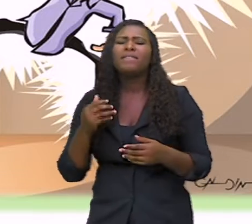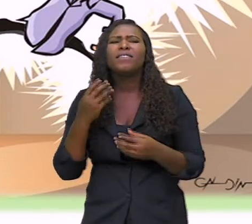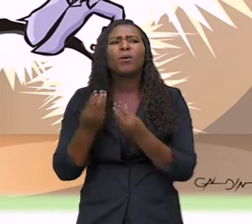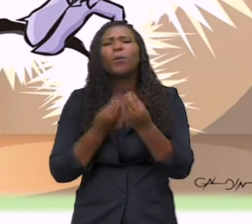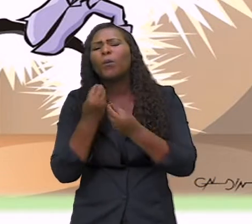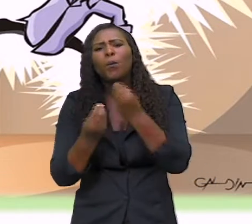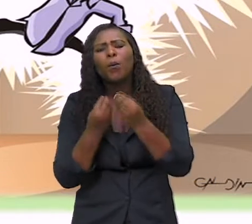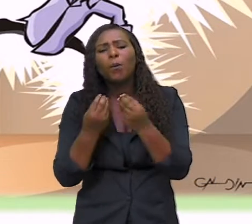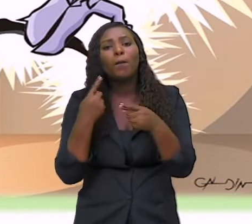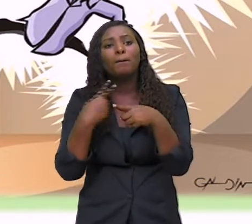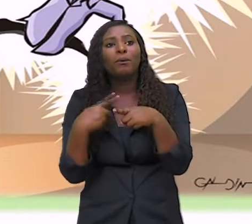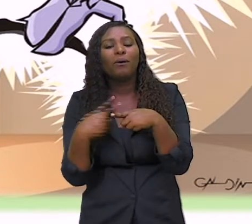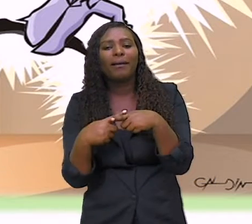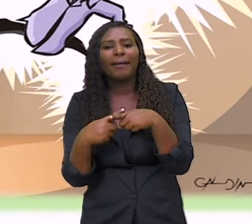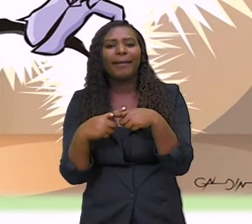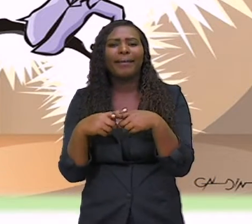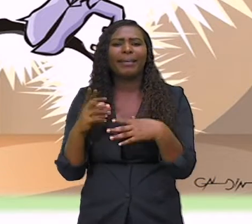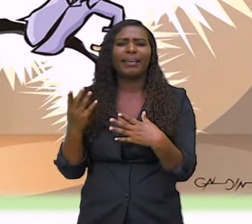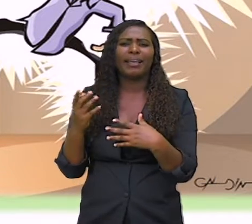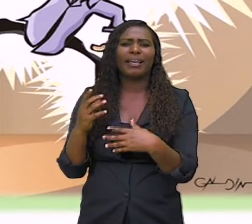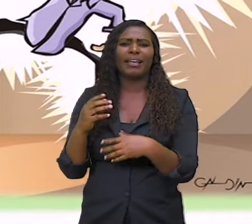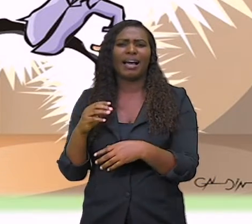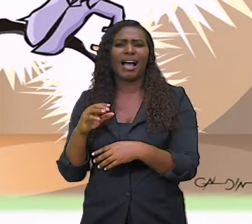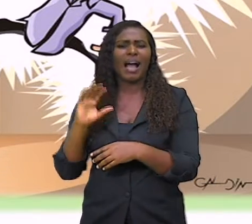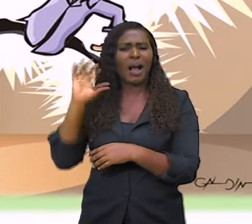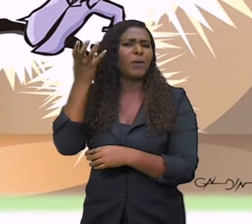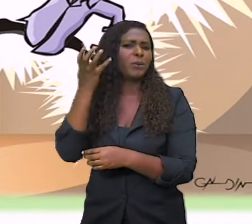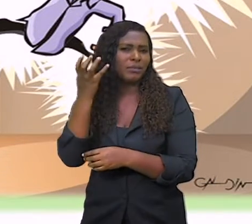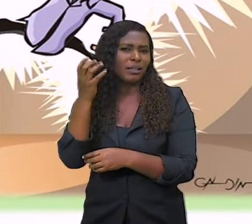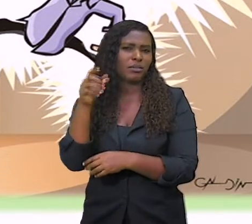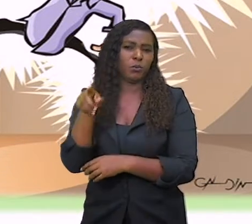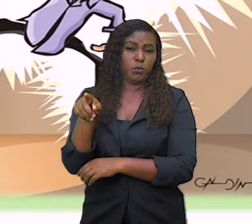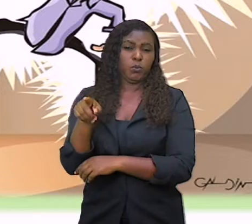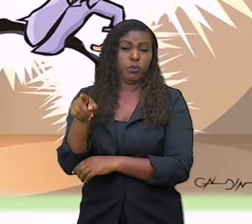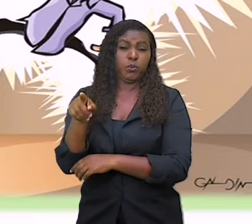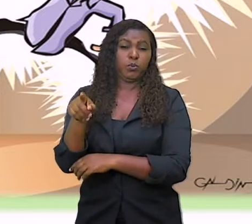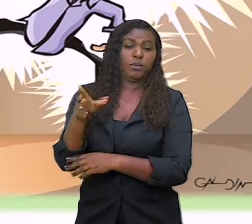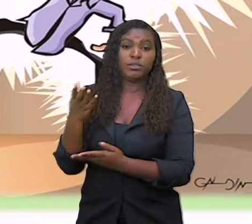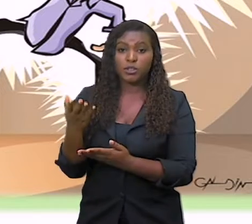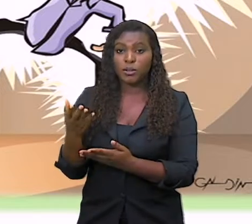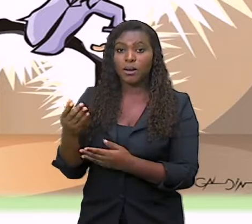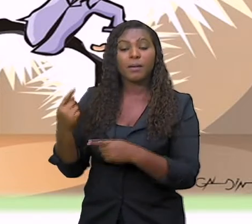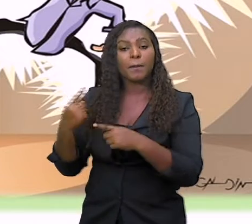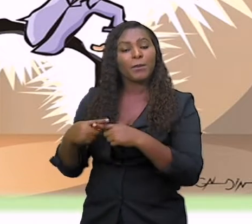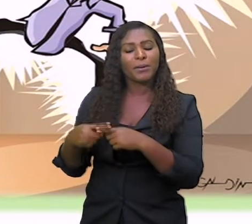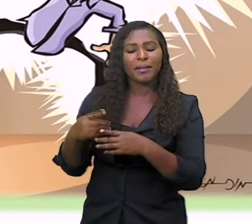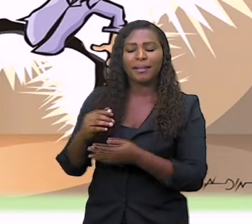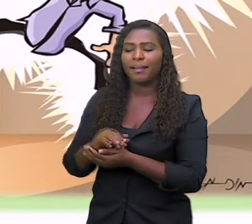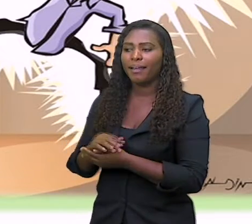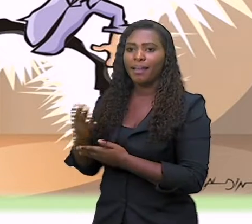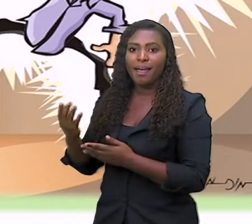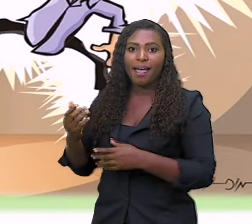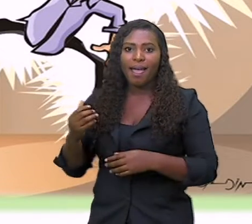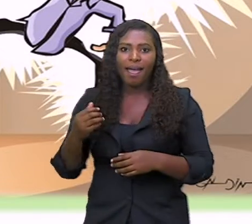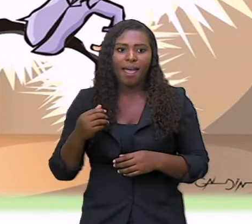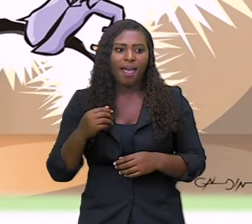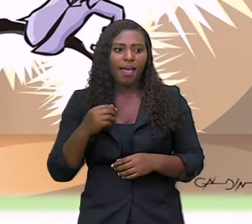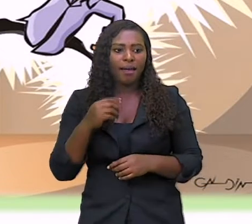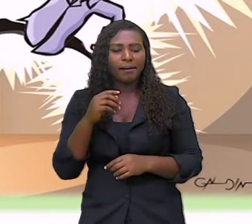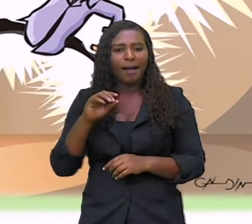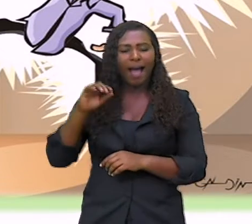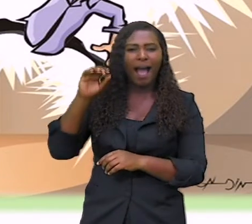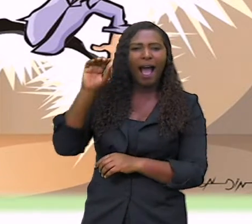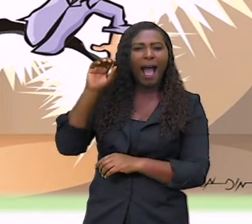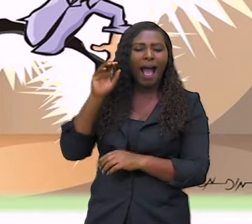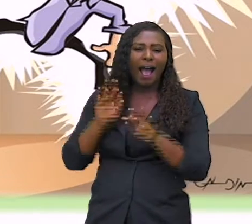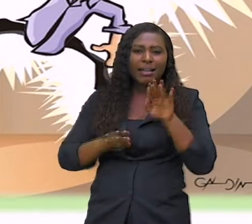corrente elétrica, ou seja, o valor que esta rede elétrica está disparando.